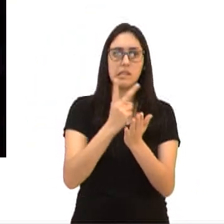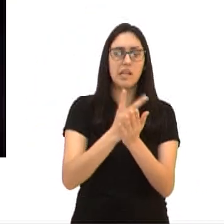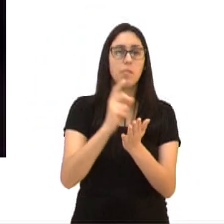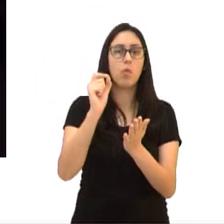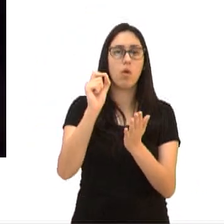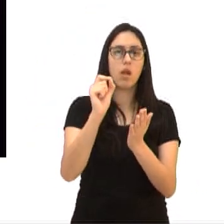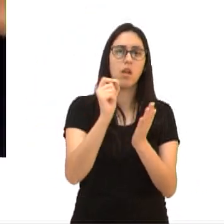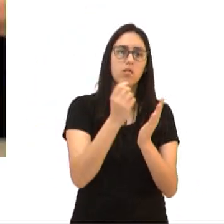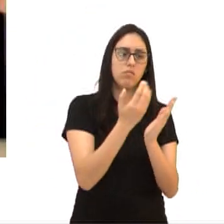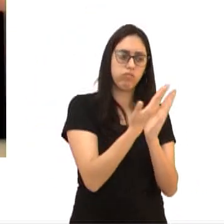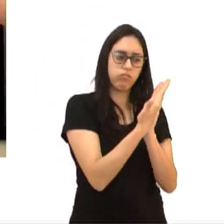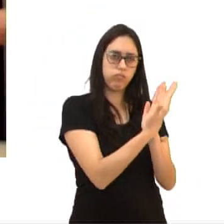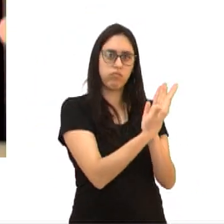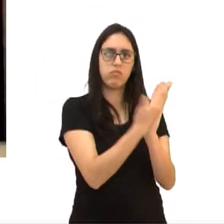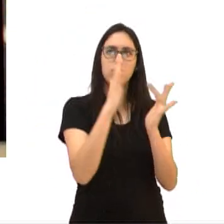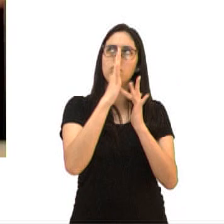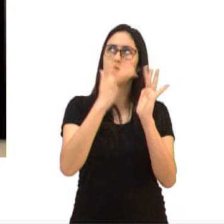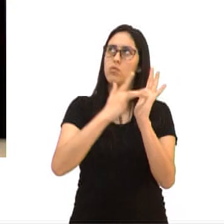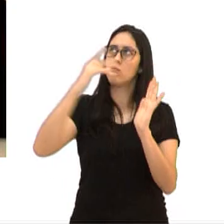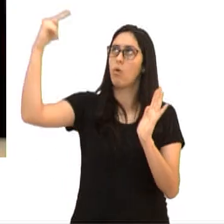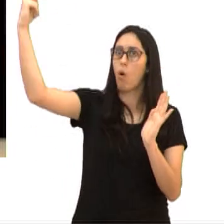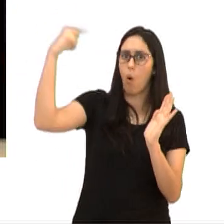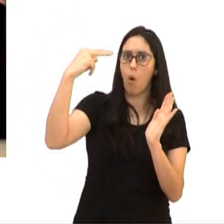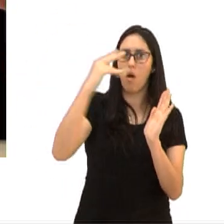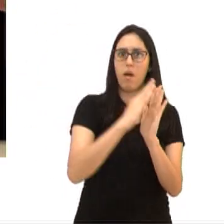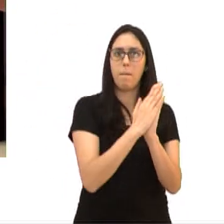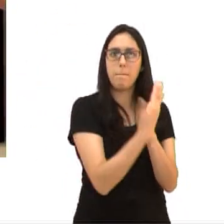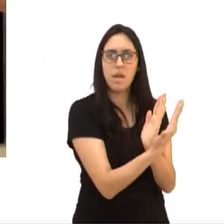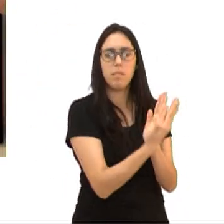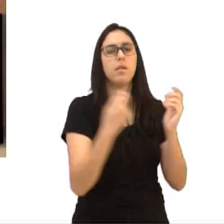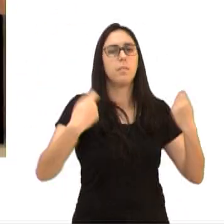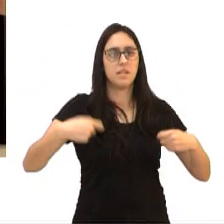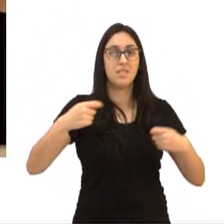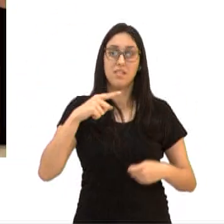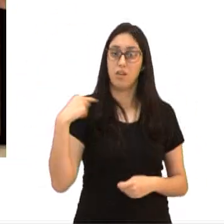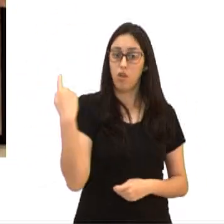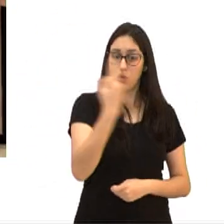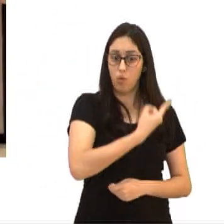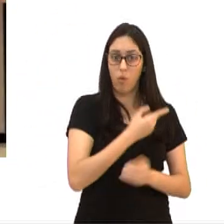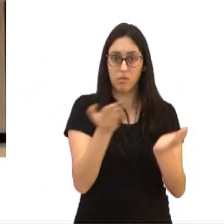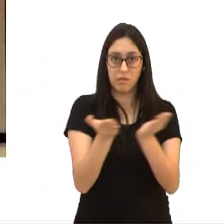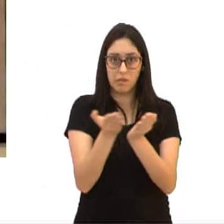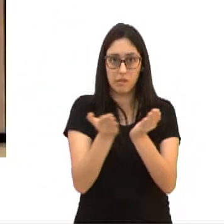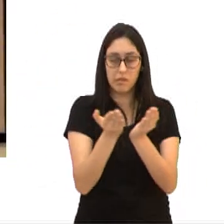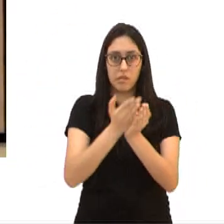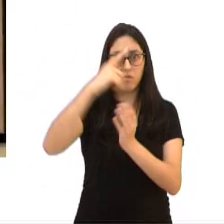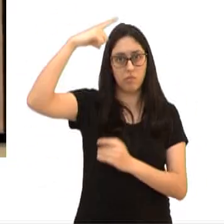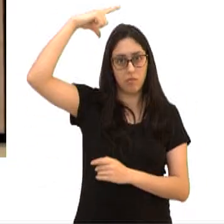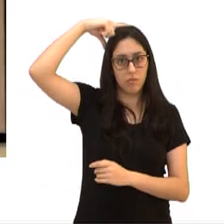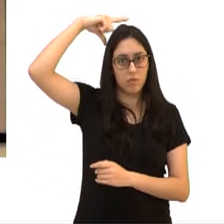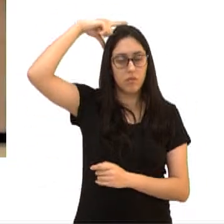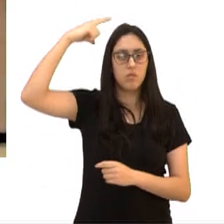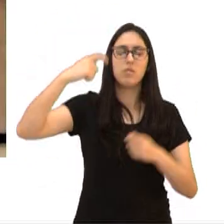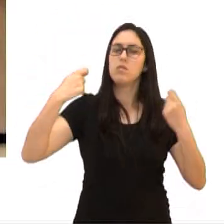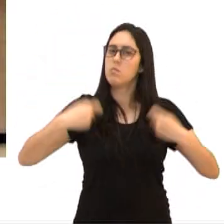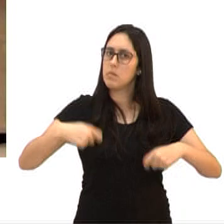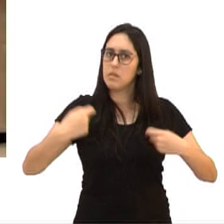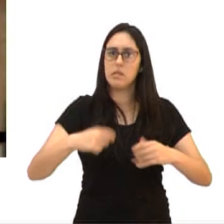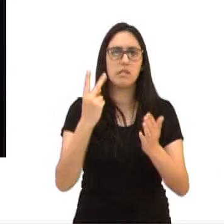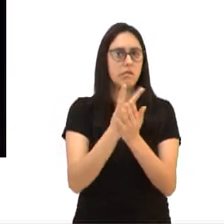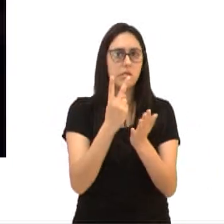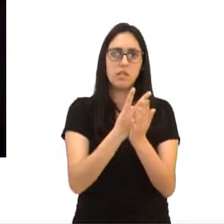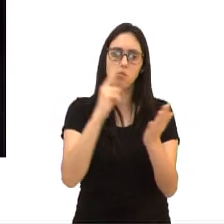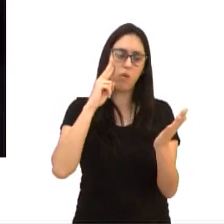o critério para que nós, como luteranos e luteranas, também interpretamos a Bíblia e o Antigo